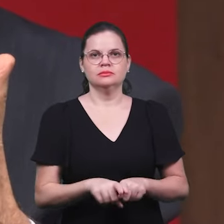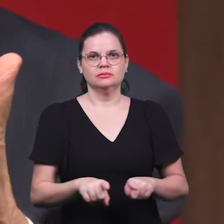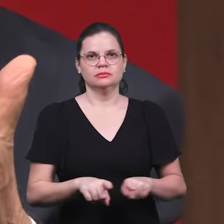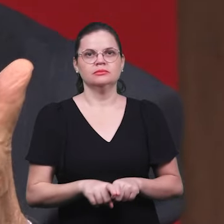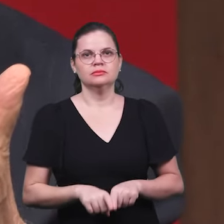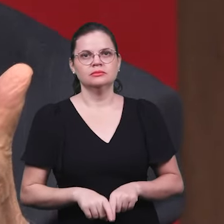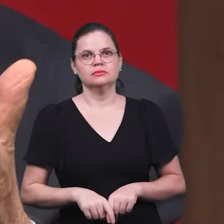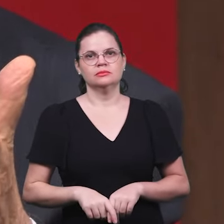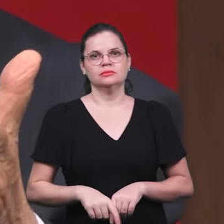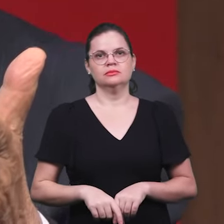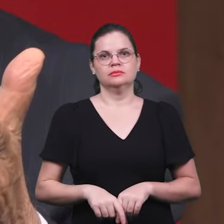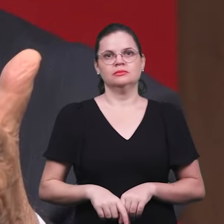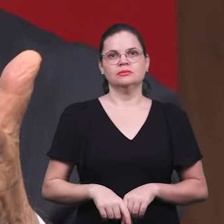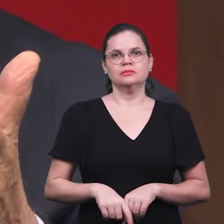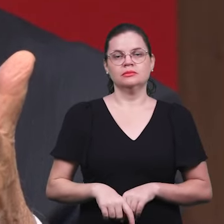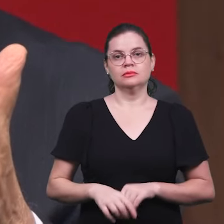Cristo,